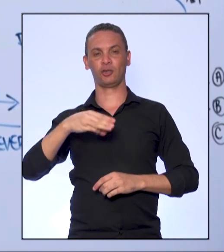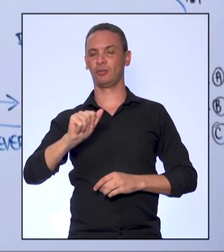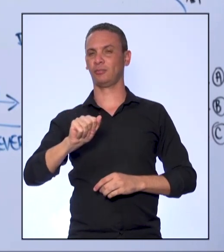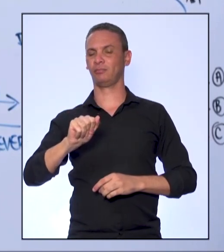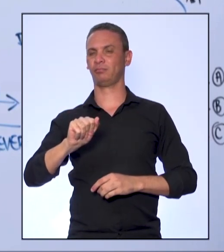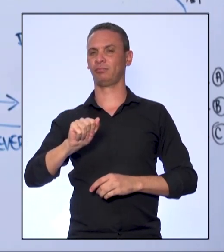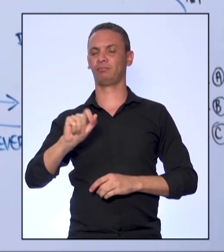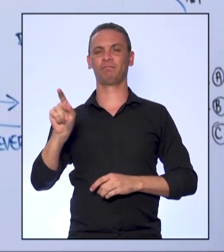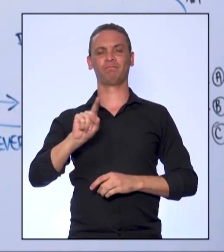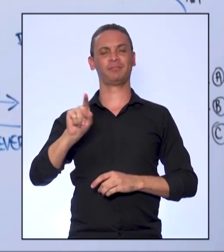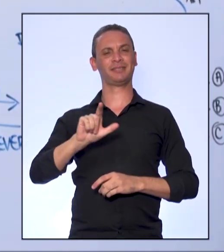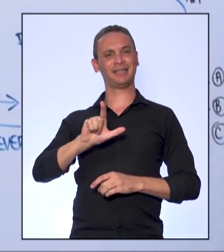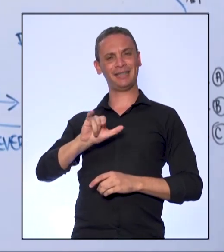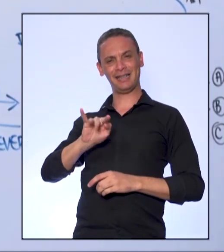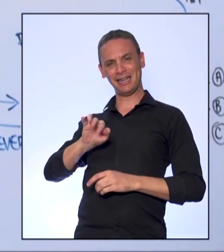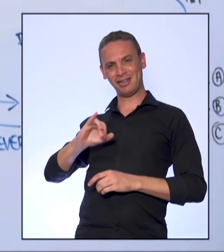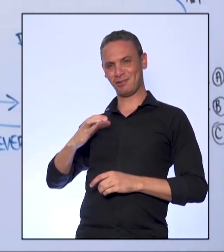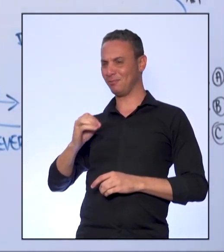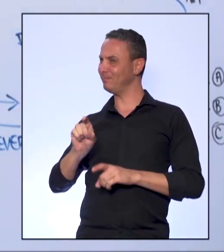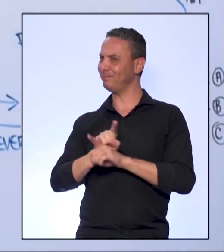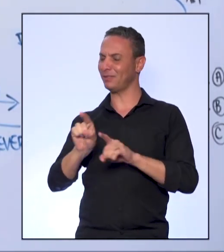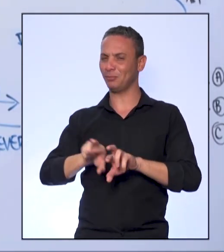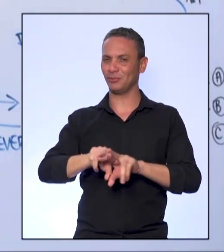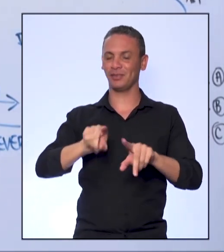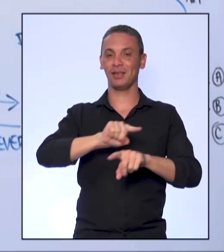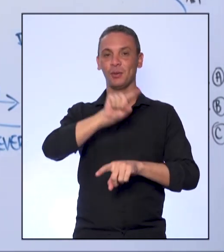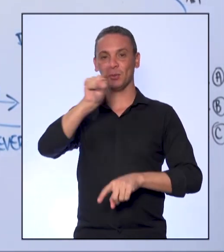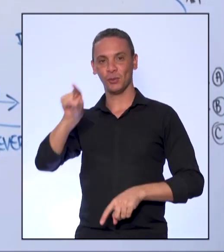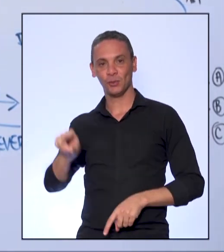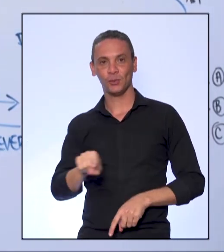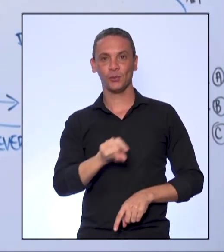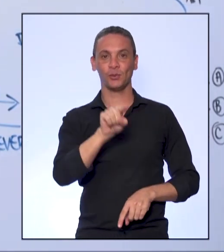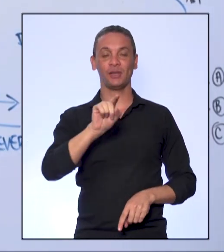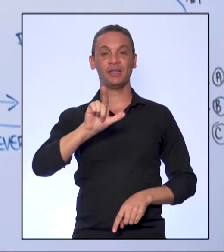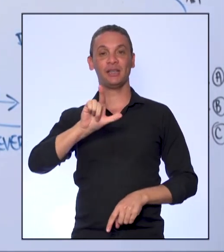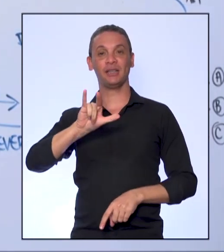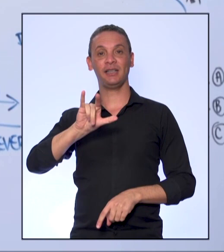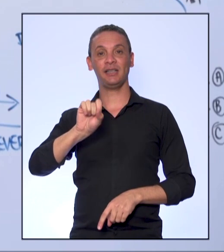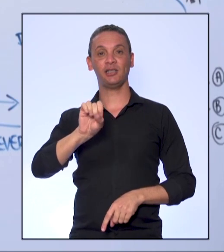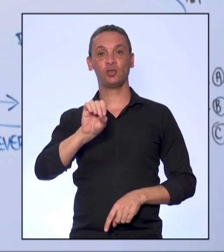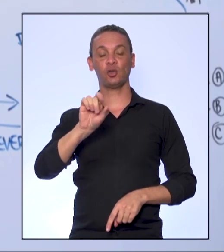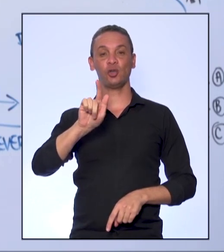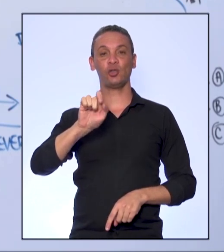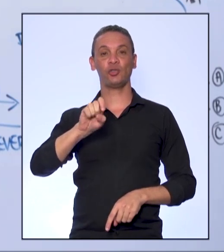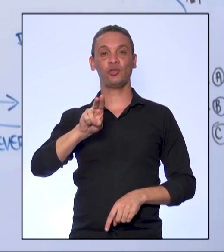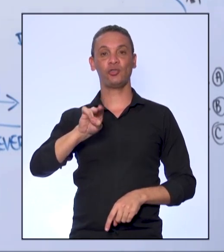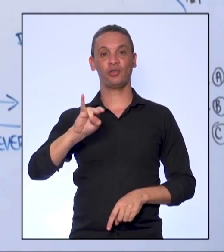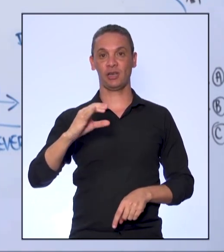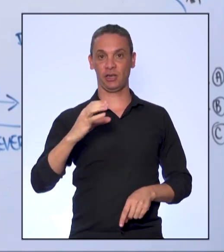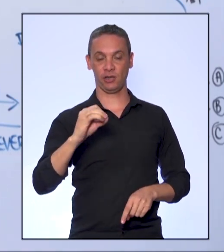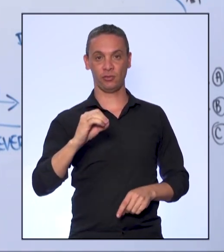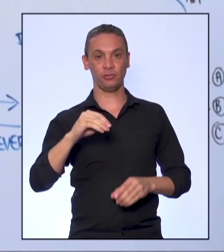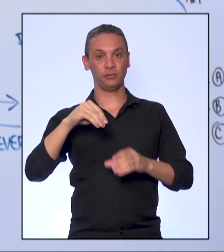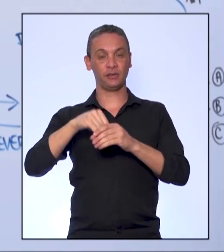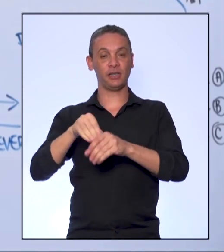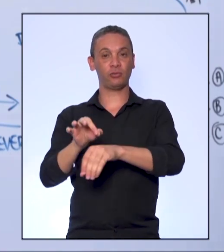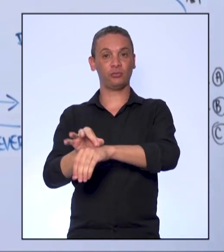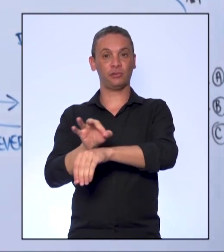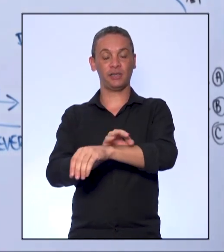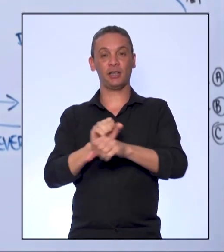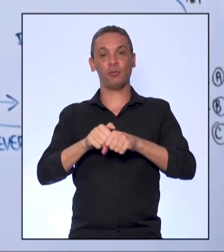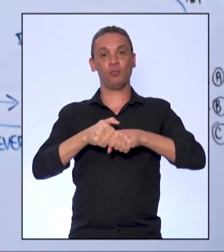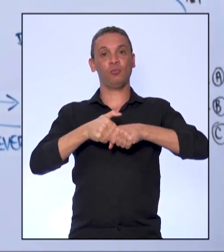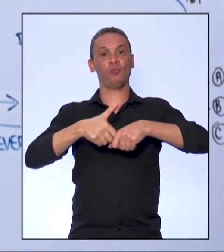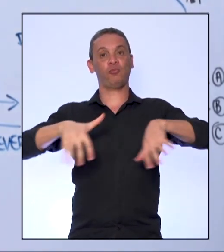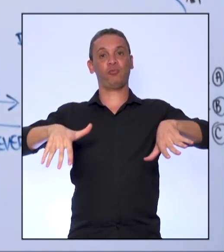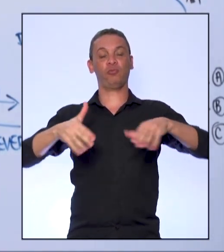é no ciclo lítico que acontece. É no ciclo lisogênico. O ciclo lítico não. O vírus ele entra na célula e já começa a replicar.